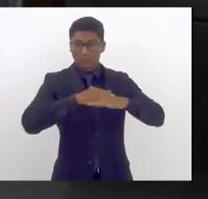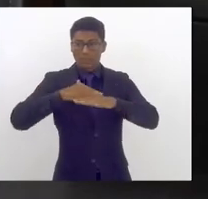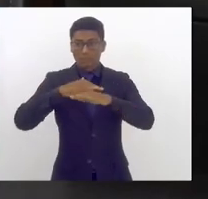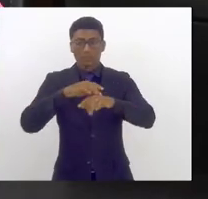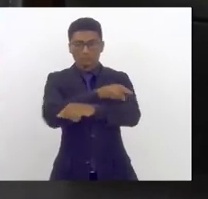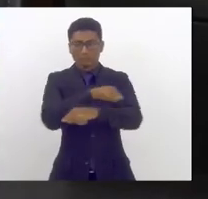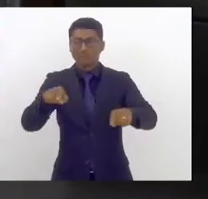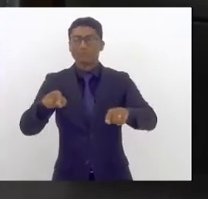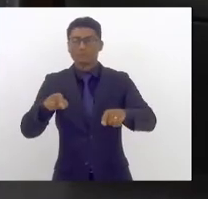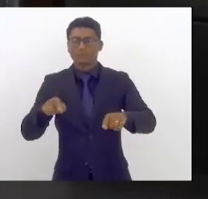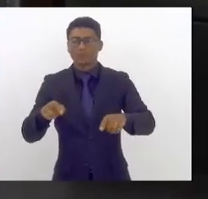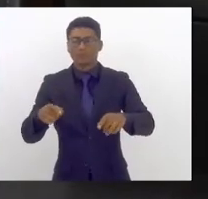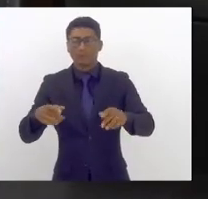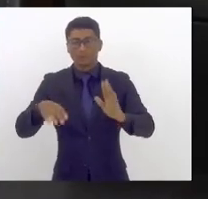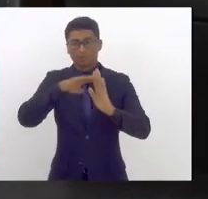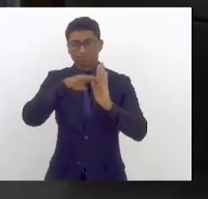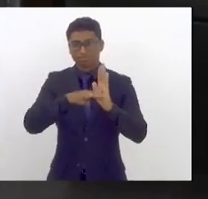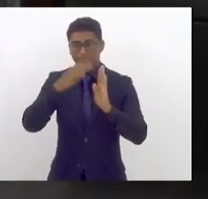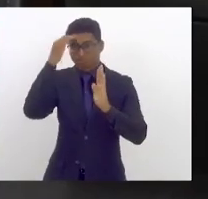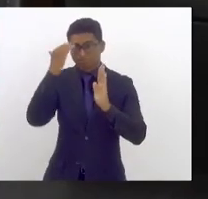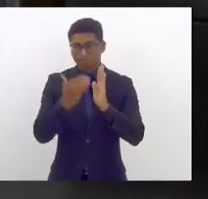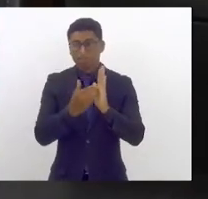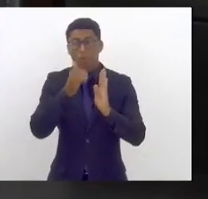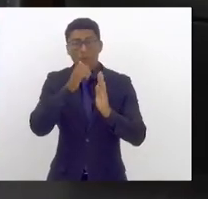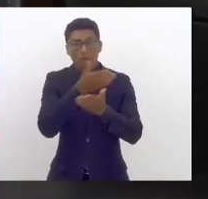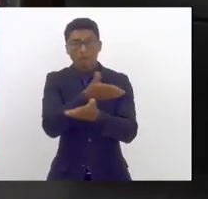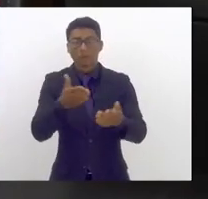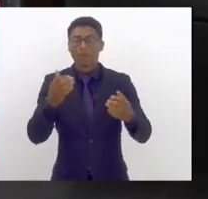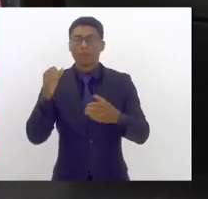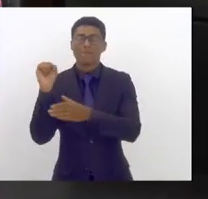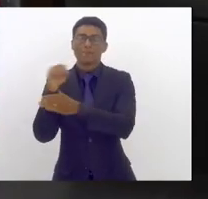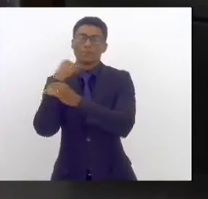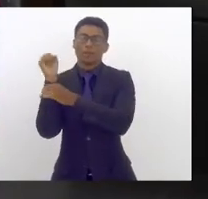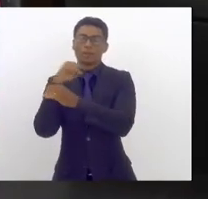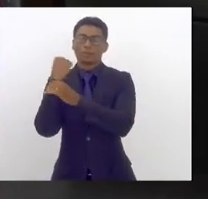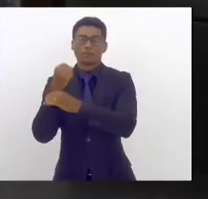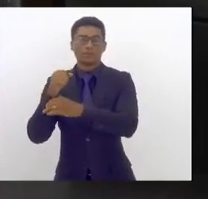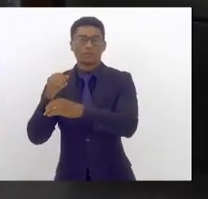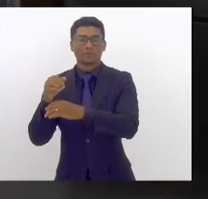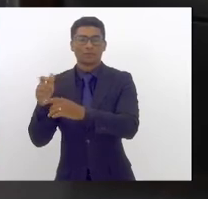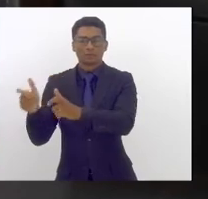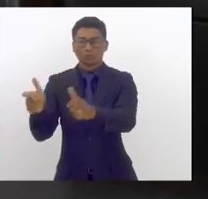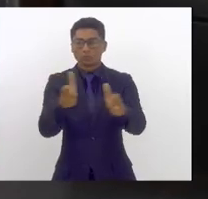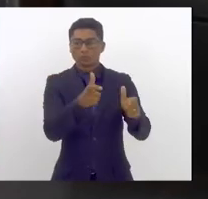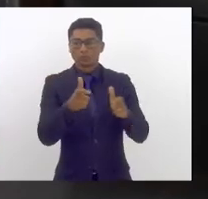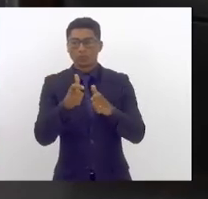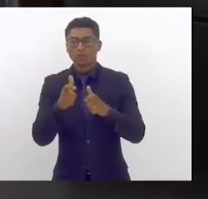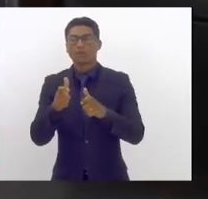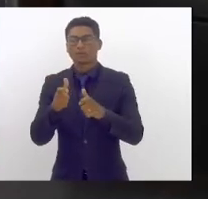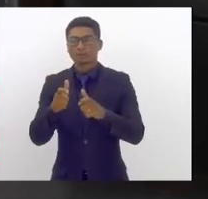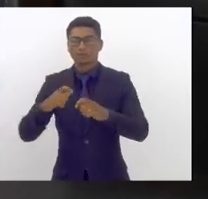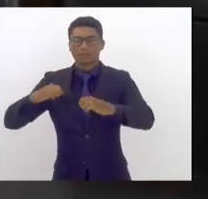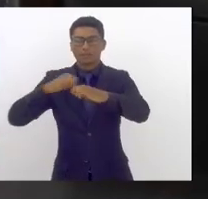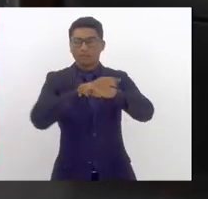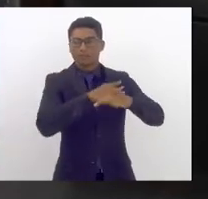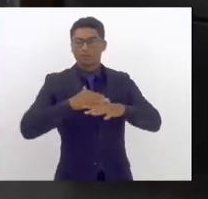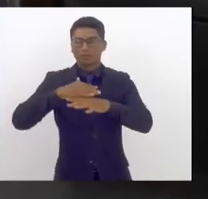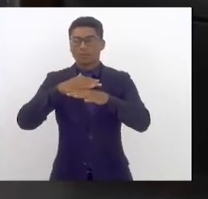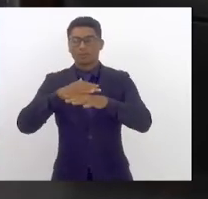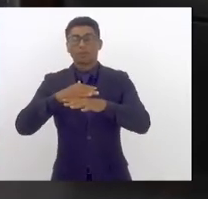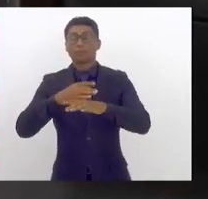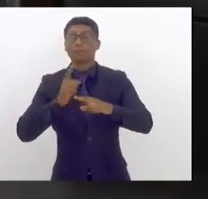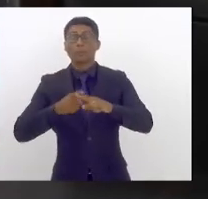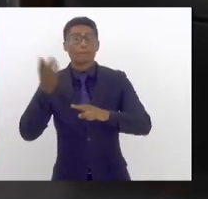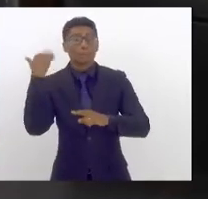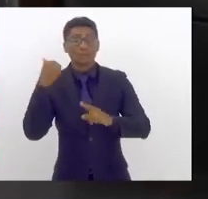totalmente e as mulheres pudesse fazer a fisioterapia nos seus estados sem se locomover para a capital porque só o INCA